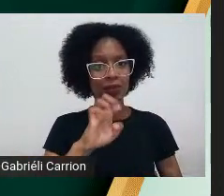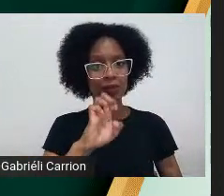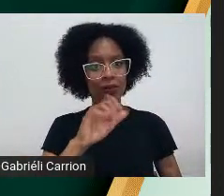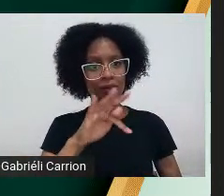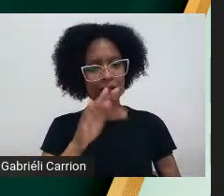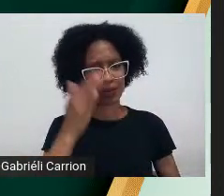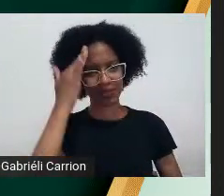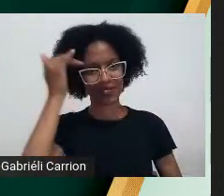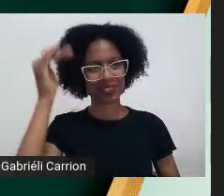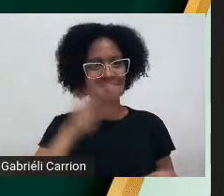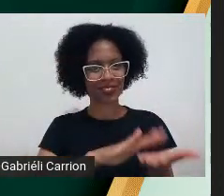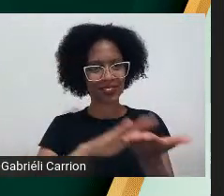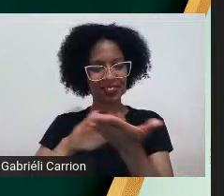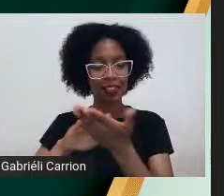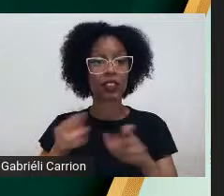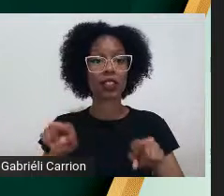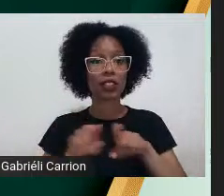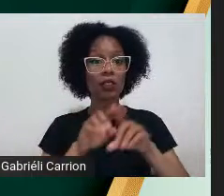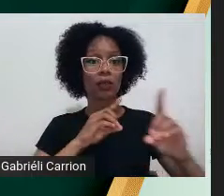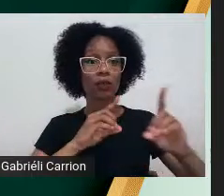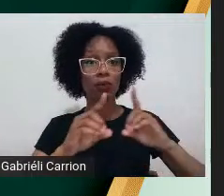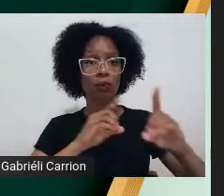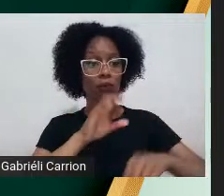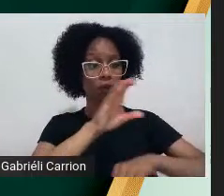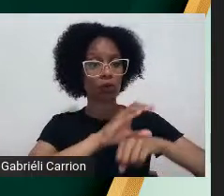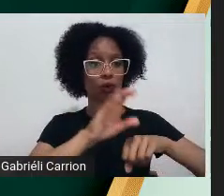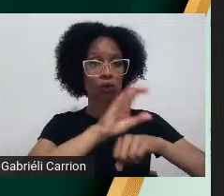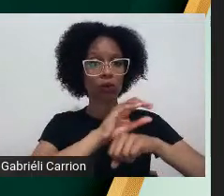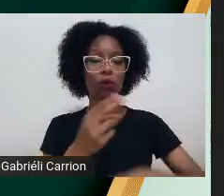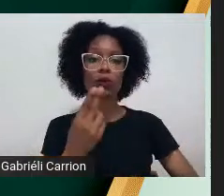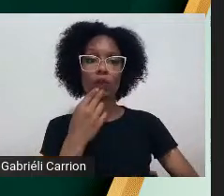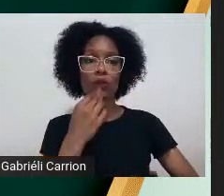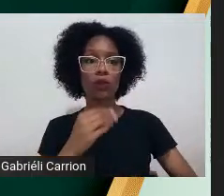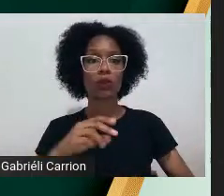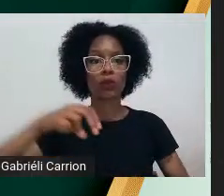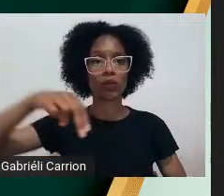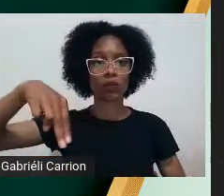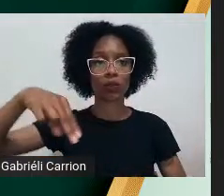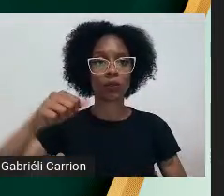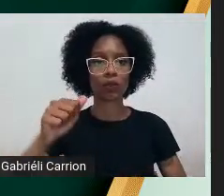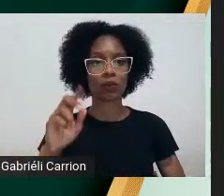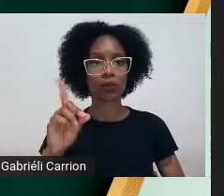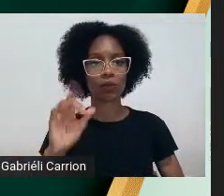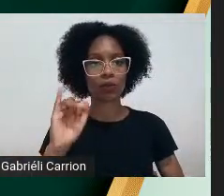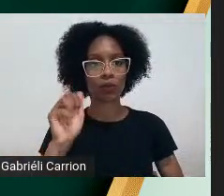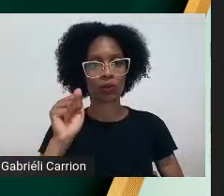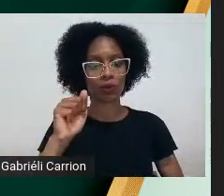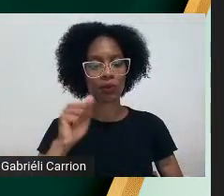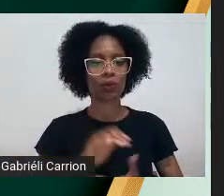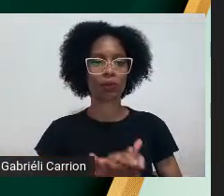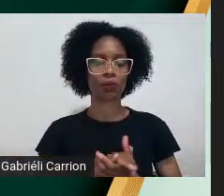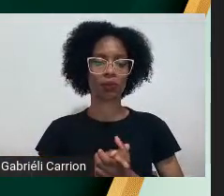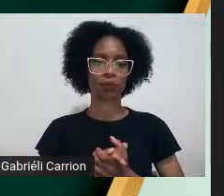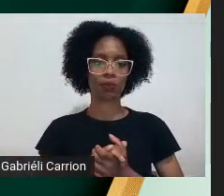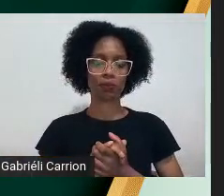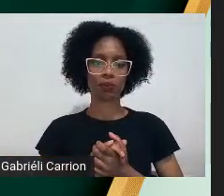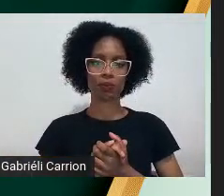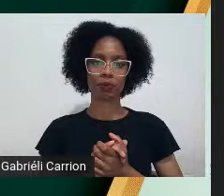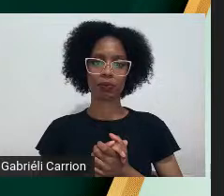Coordenadora substituta do curso de Nutrição, professora Nádia Rosana Fernandes de Oliveira.